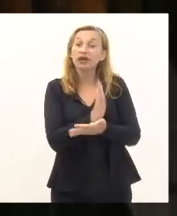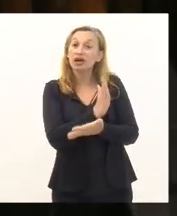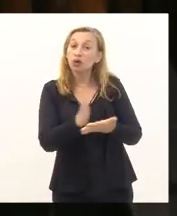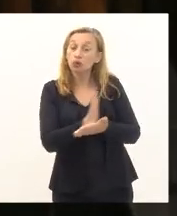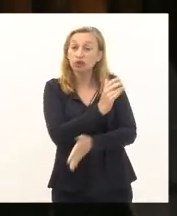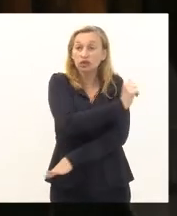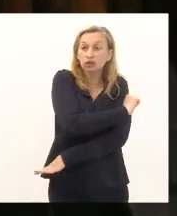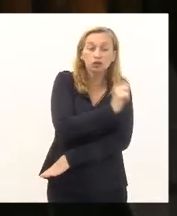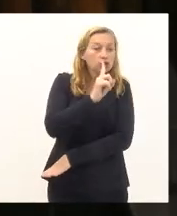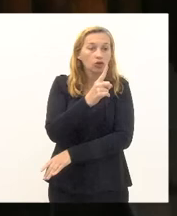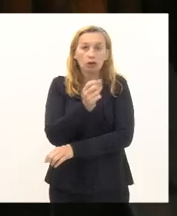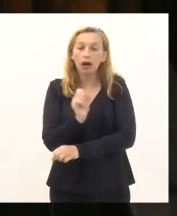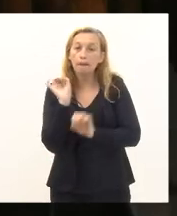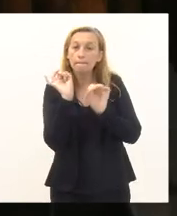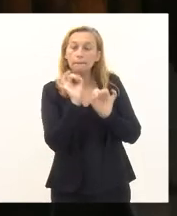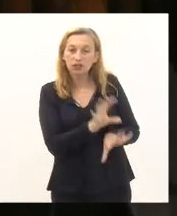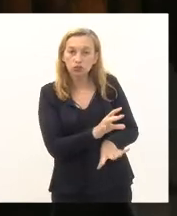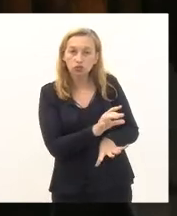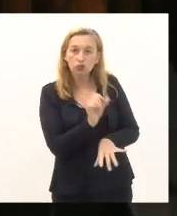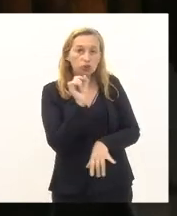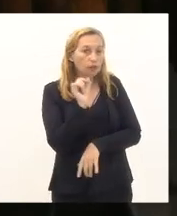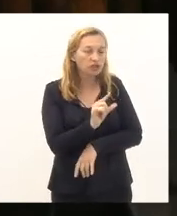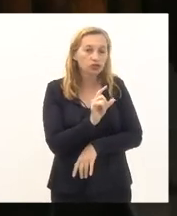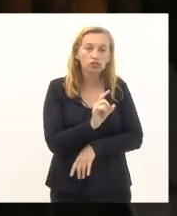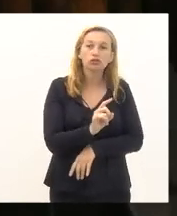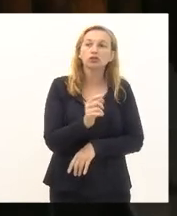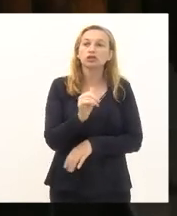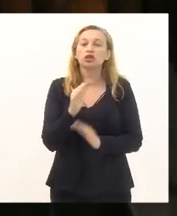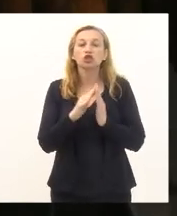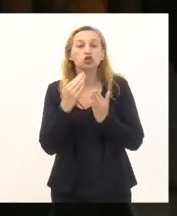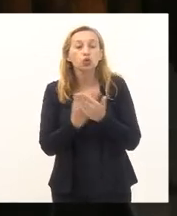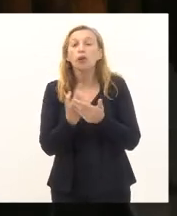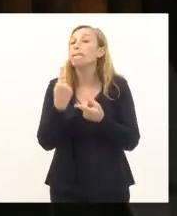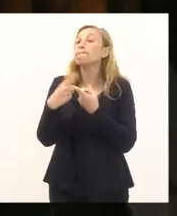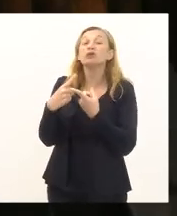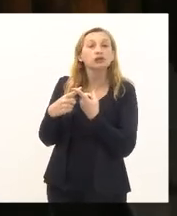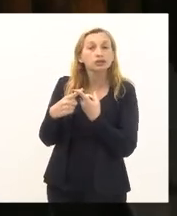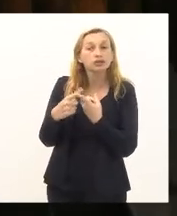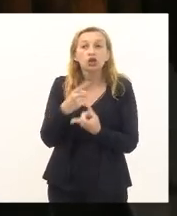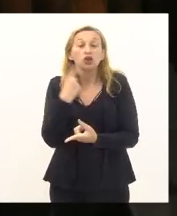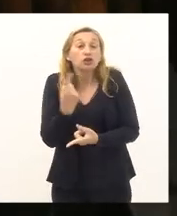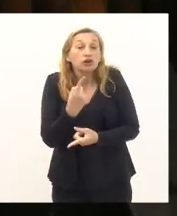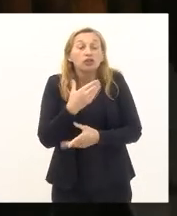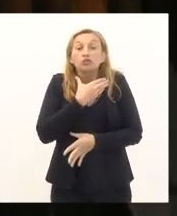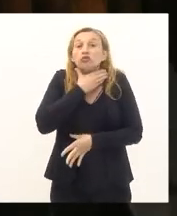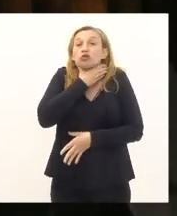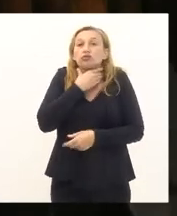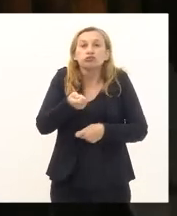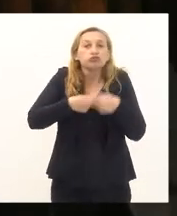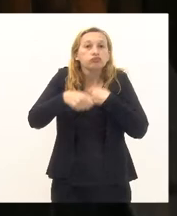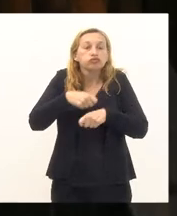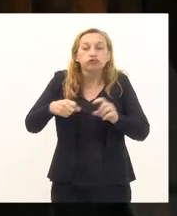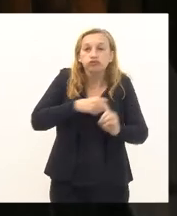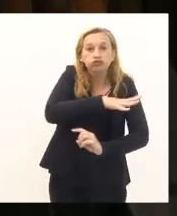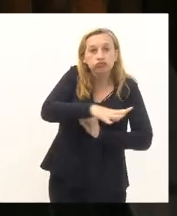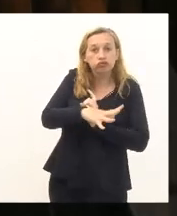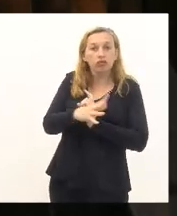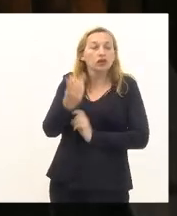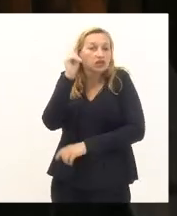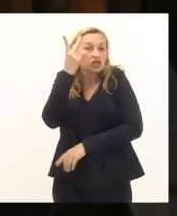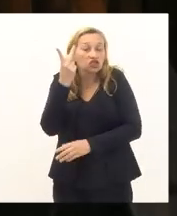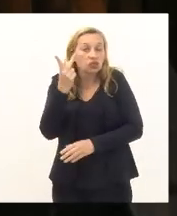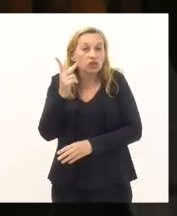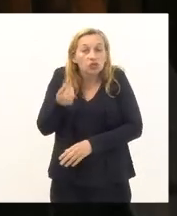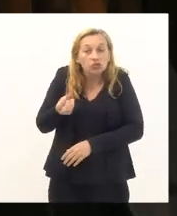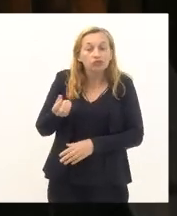estudantes não abandonem a escola. Por quê? Porque a gente vive a maior crise econômica e social da história recente